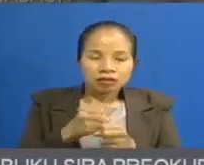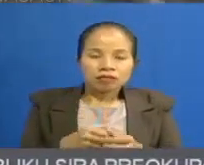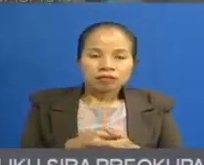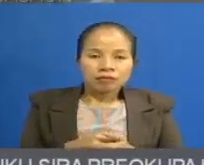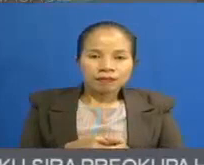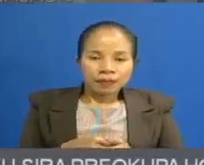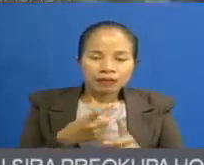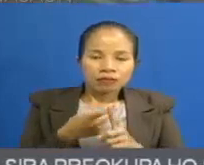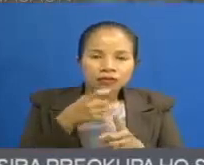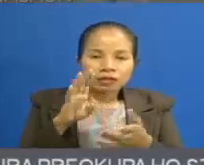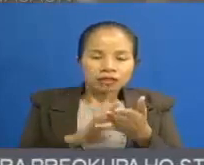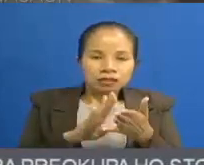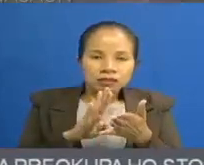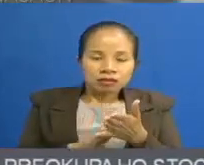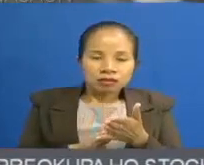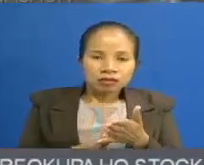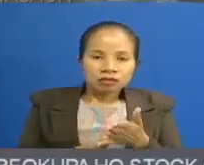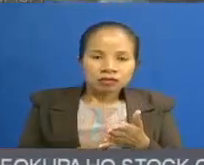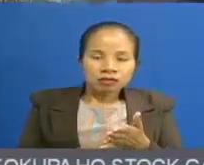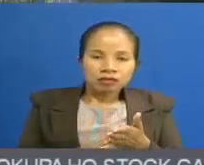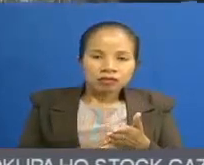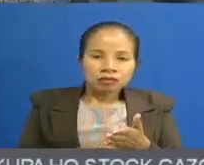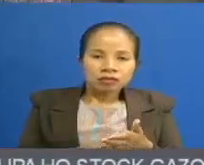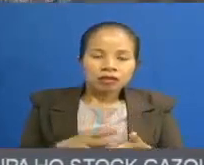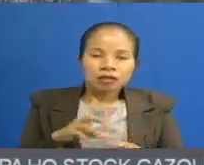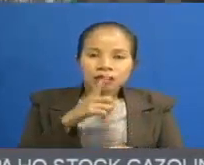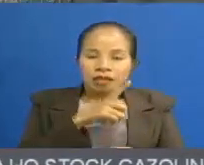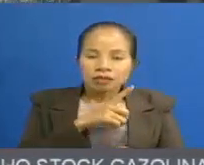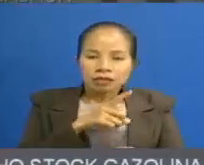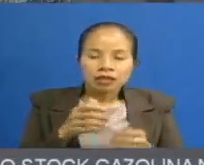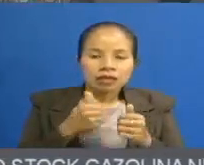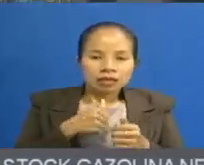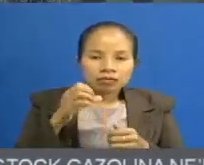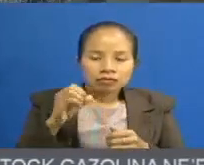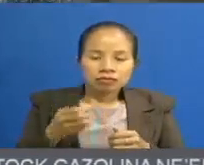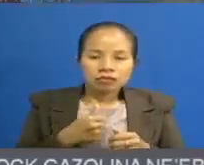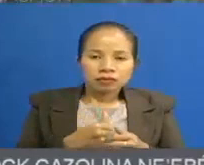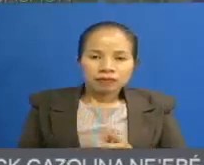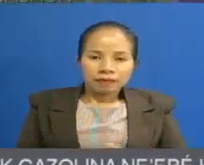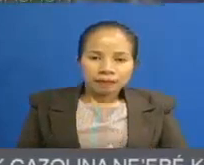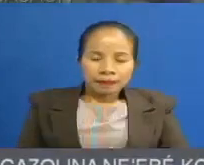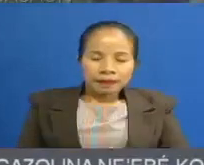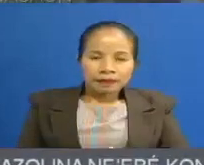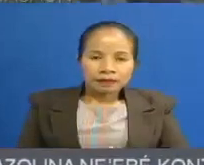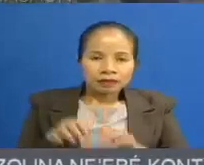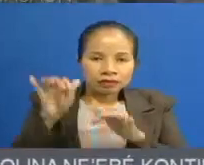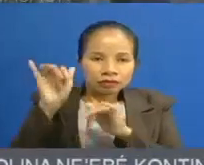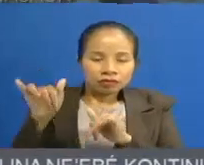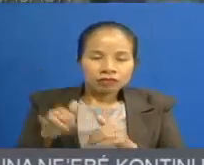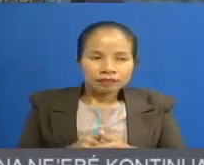dramben hus escola secundaria geral Fernando Lastama de Araújo ainaru hafoin continua viagem to ihe manda